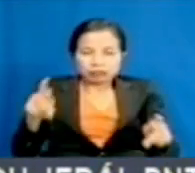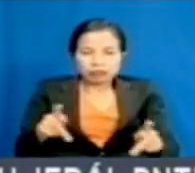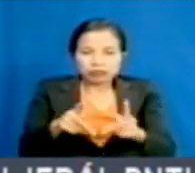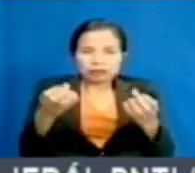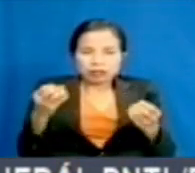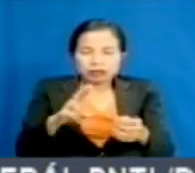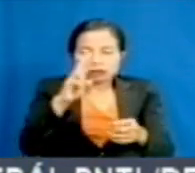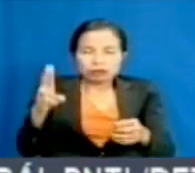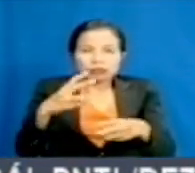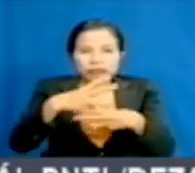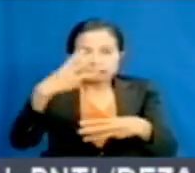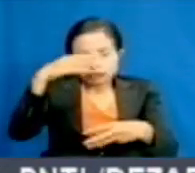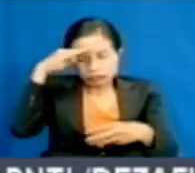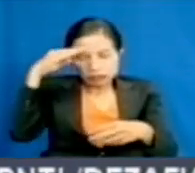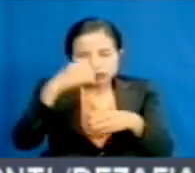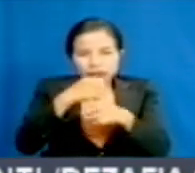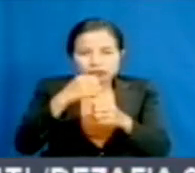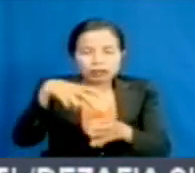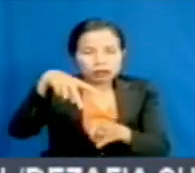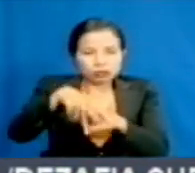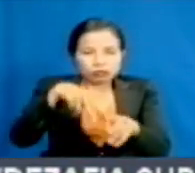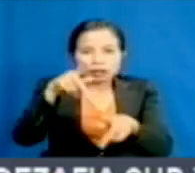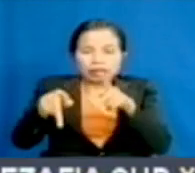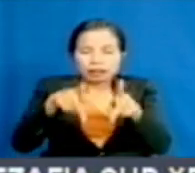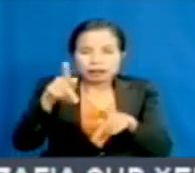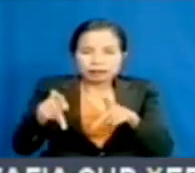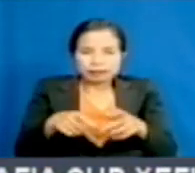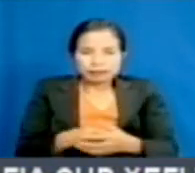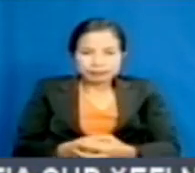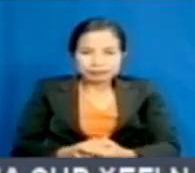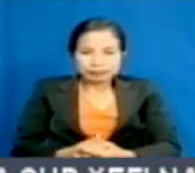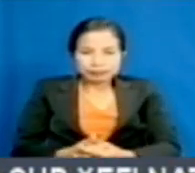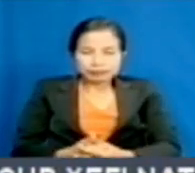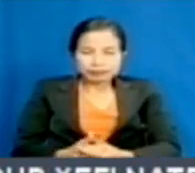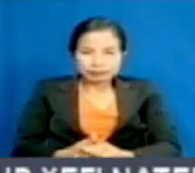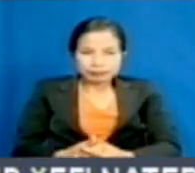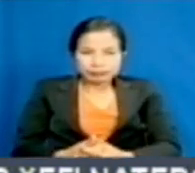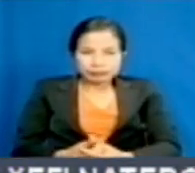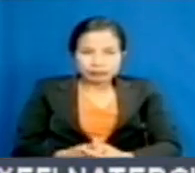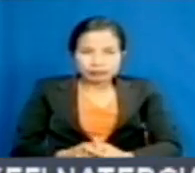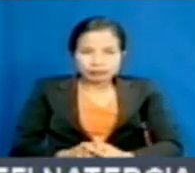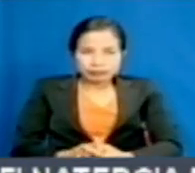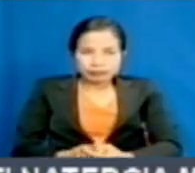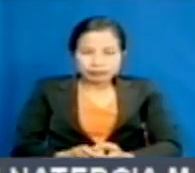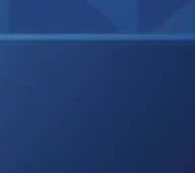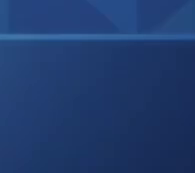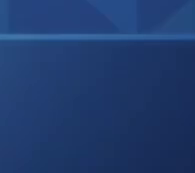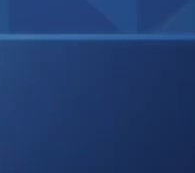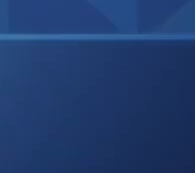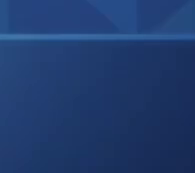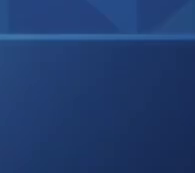se usa hela vidro metan hodi hela operação tula passageiros. Roni Silva, Jerônimo Mauno,